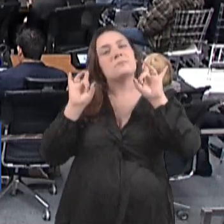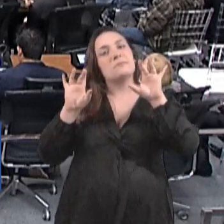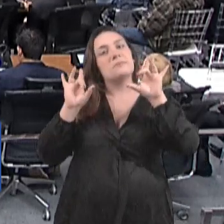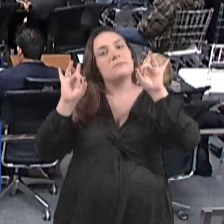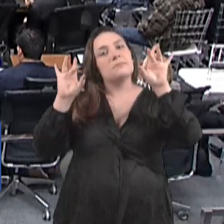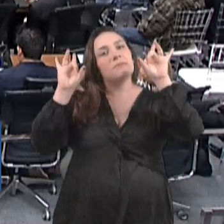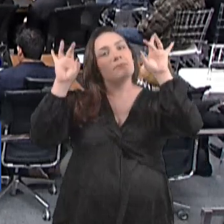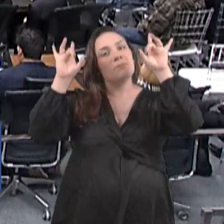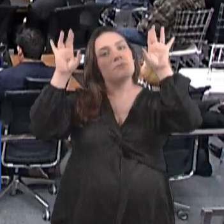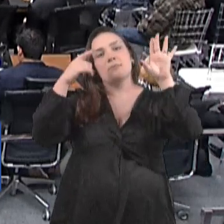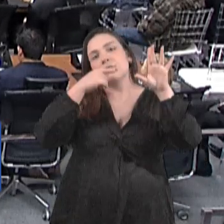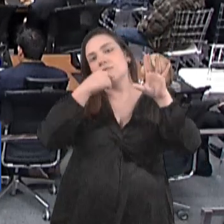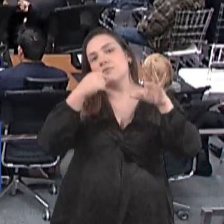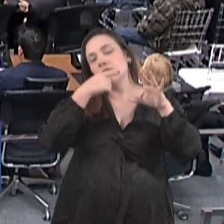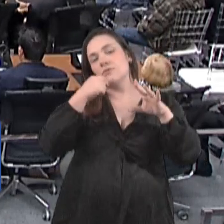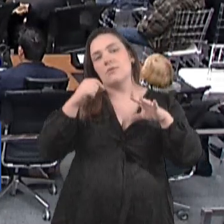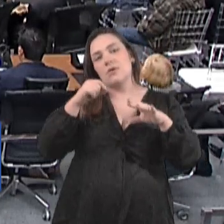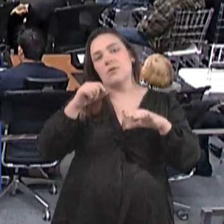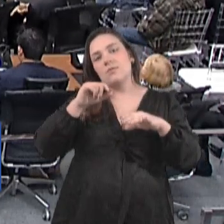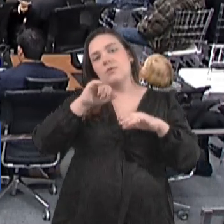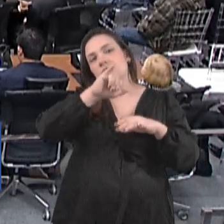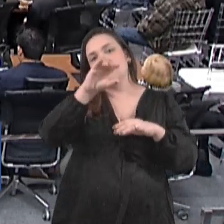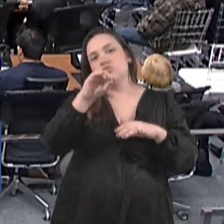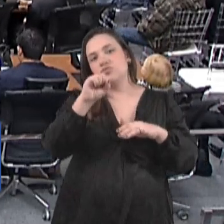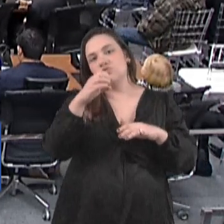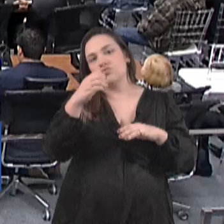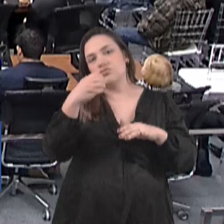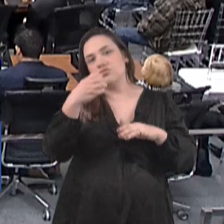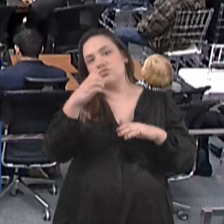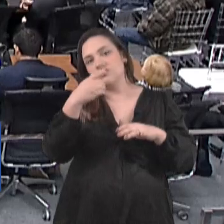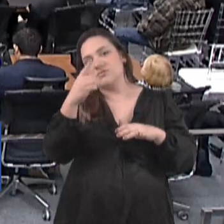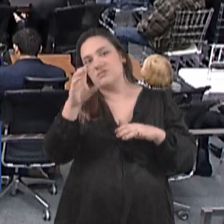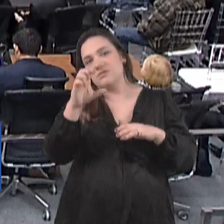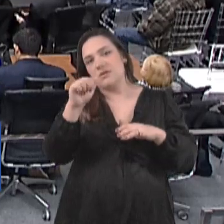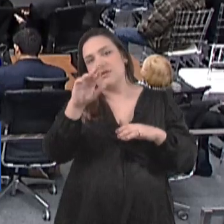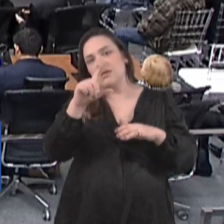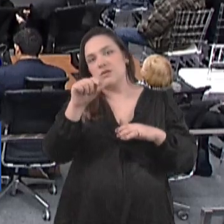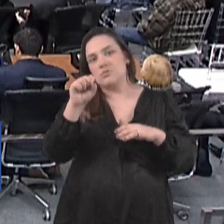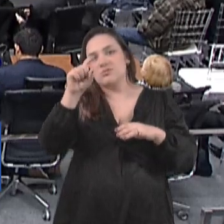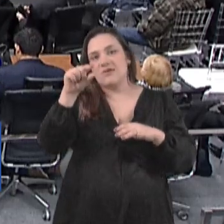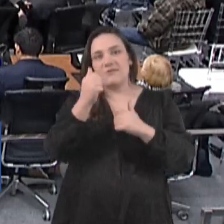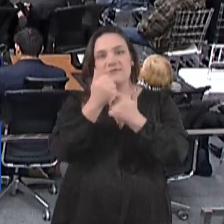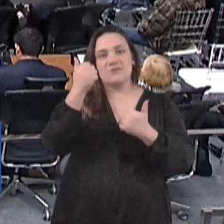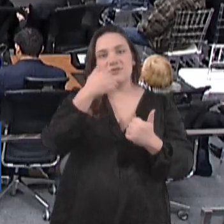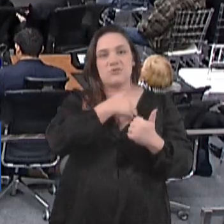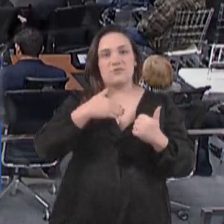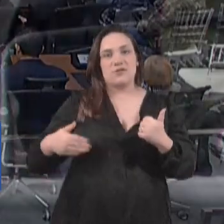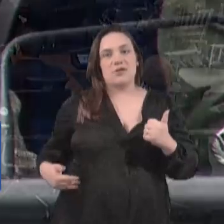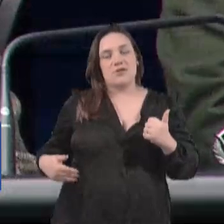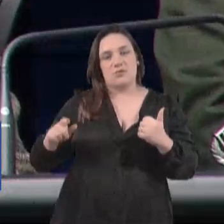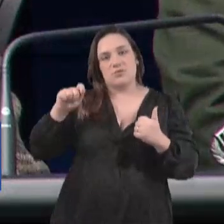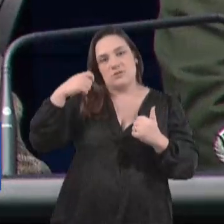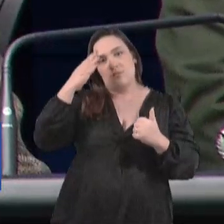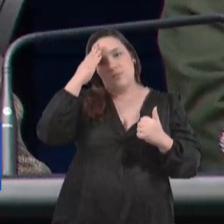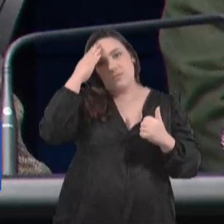Excelentíssimo senhor José Carlos Barbosa, vice-governador do Estado de Mato Grosso do Sul,